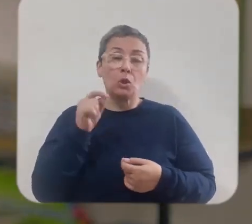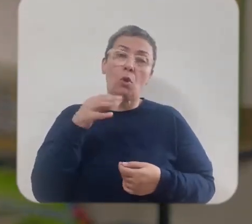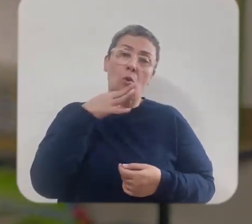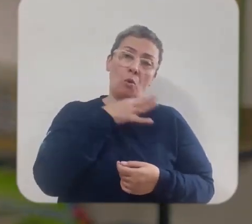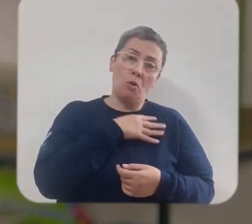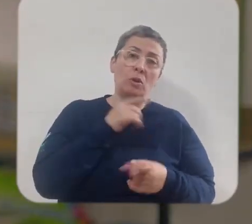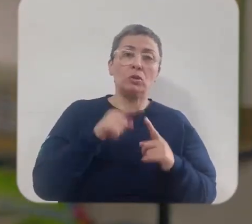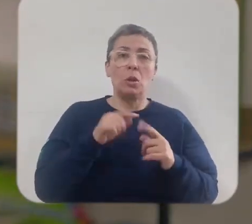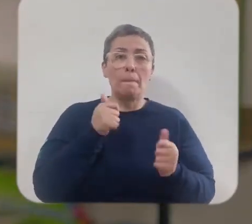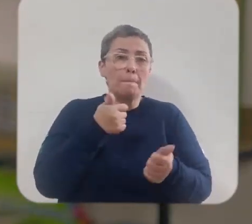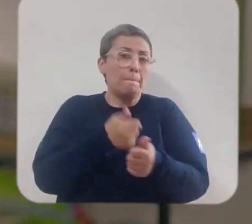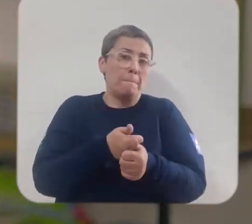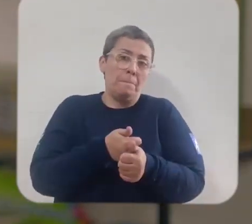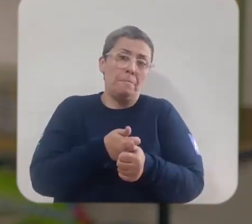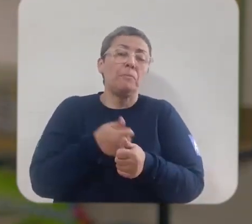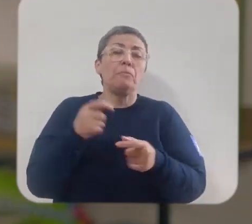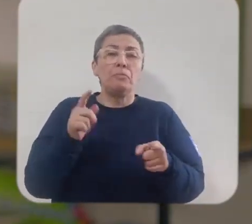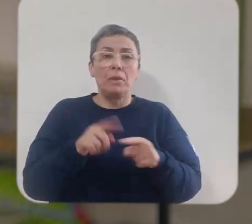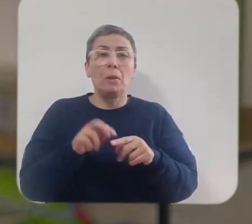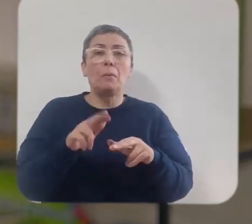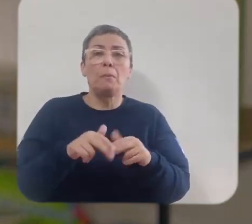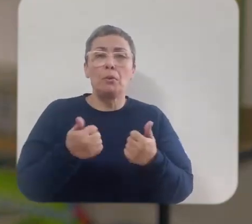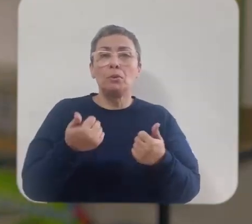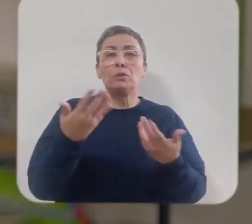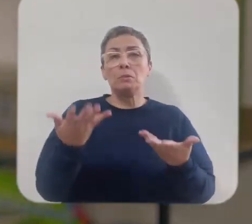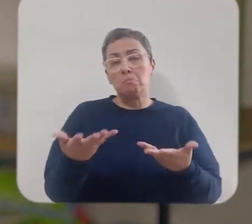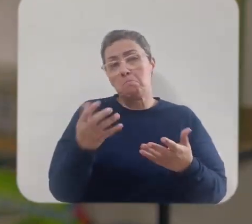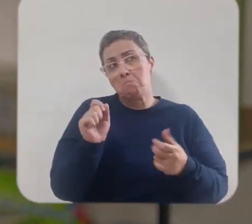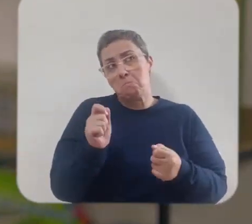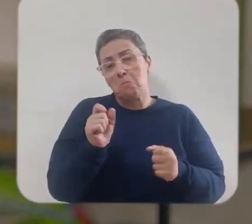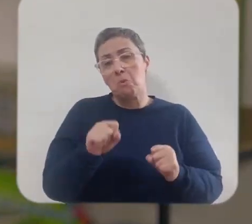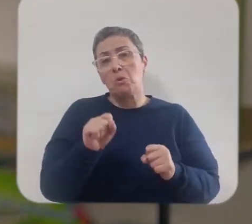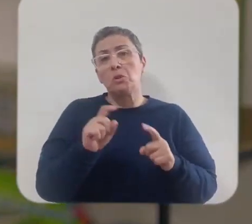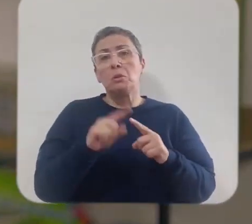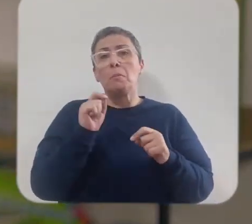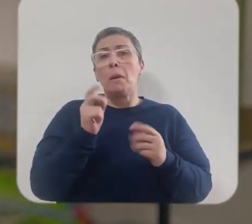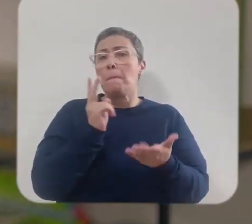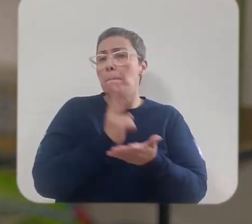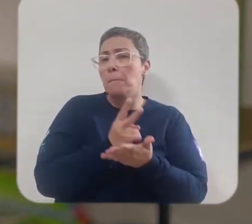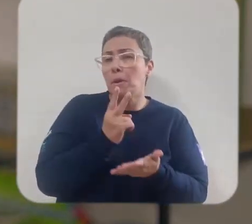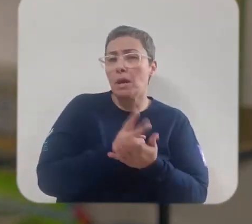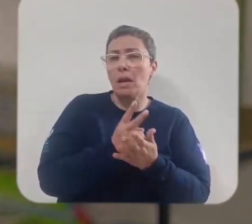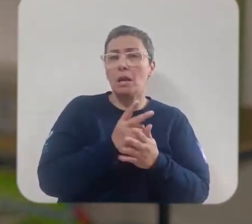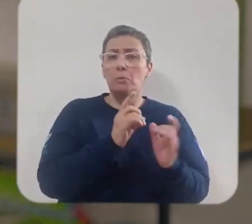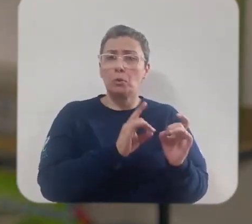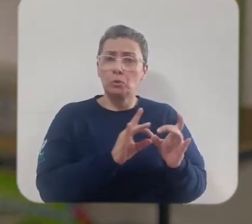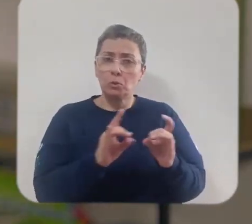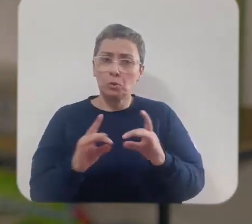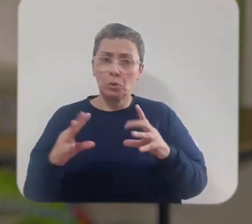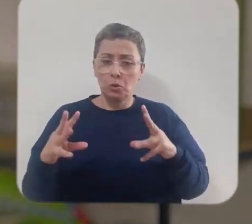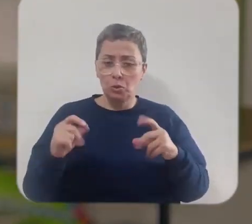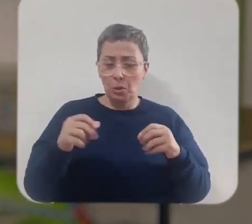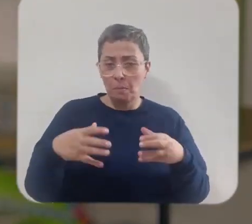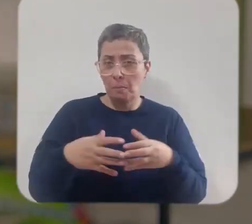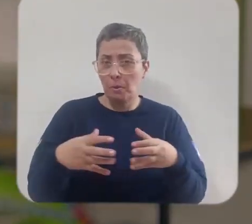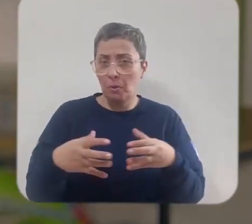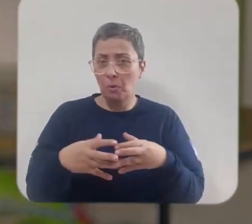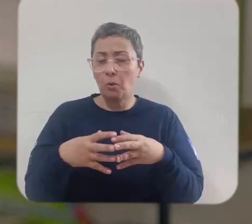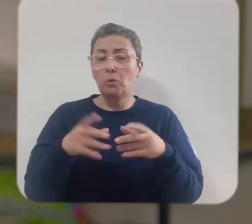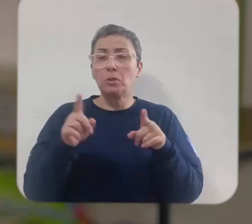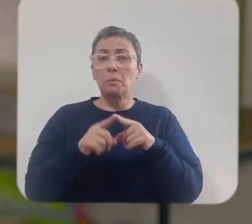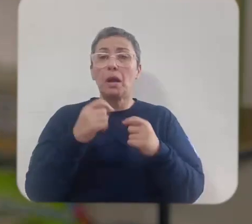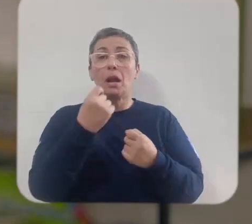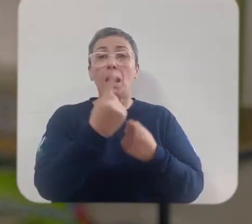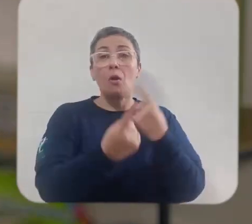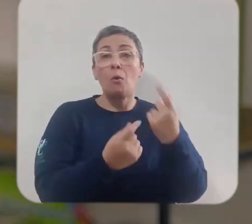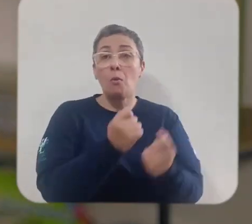pode, obviamente, estar próximo dele. Então, eu posso ter a mesma rotina que é para a turma,